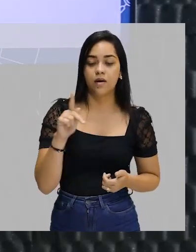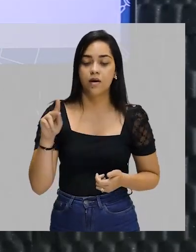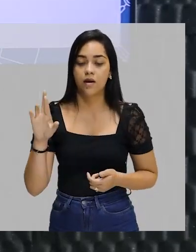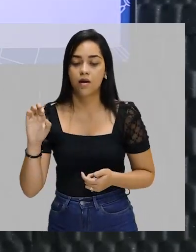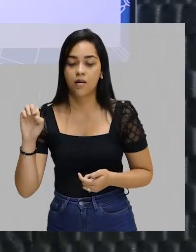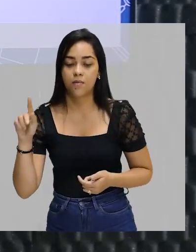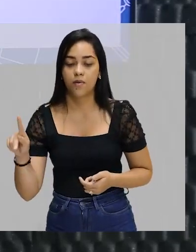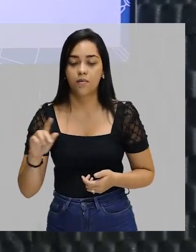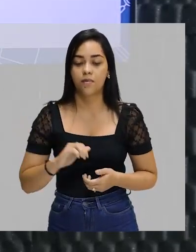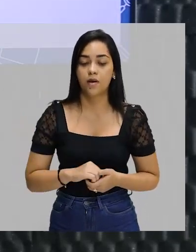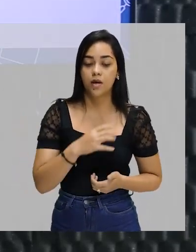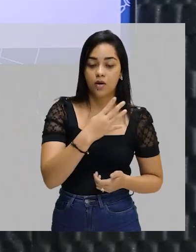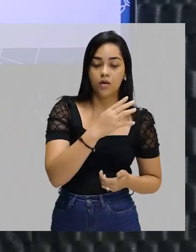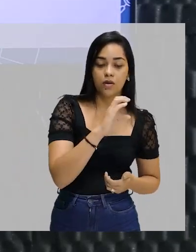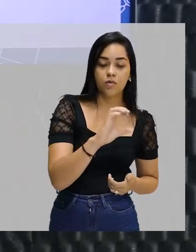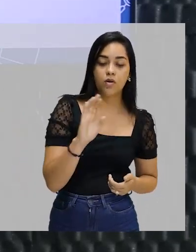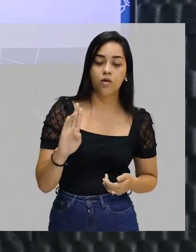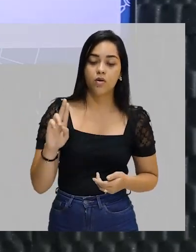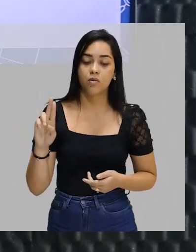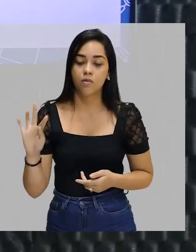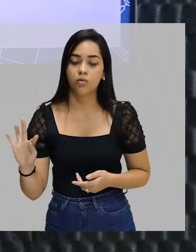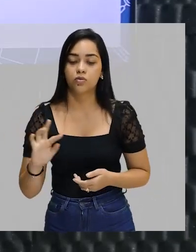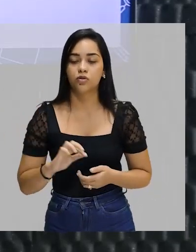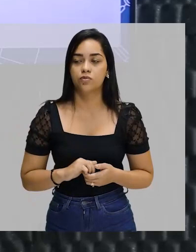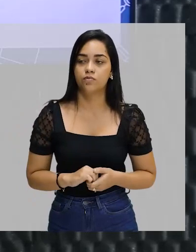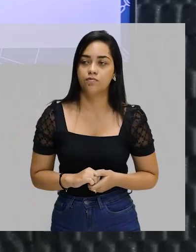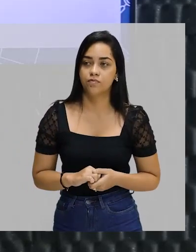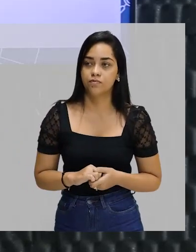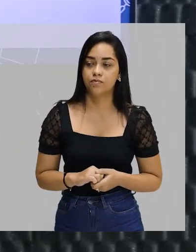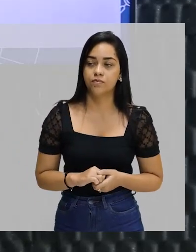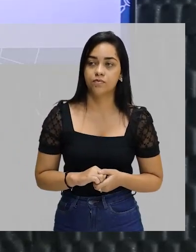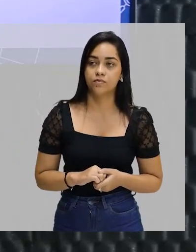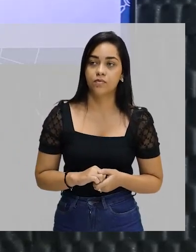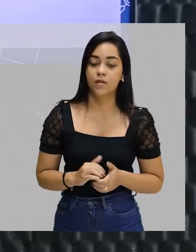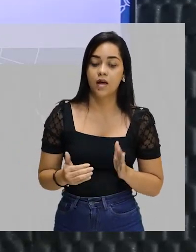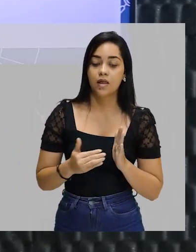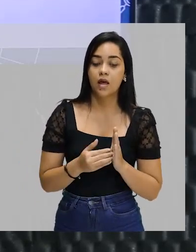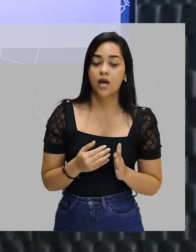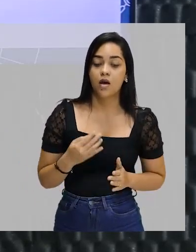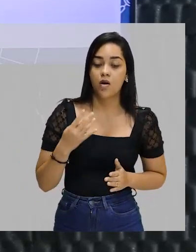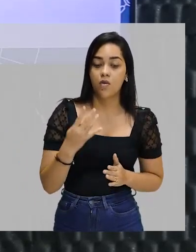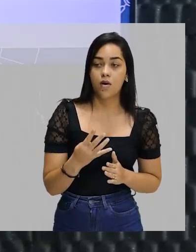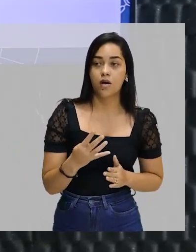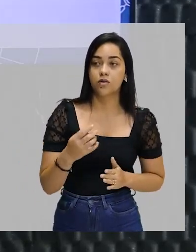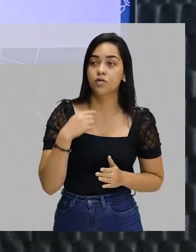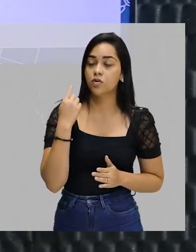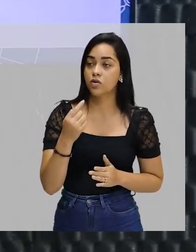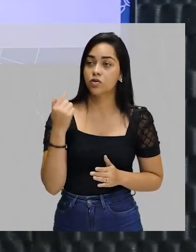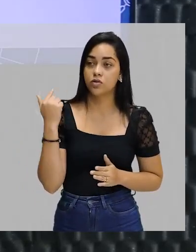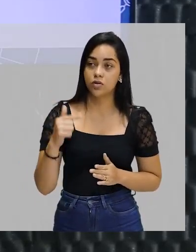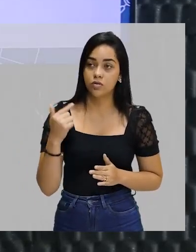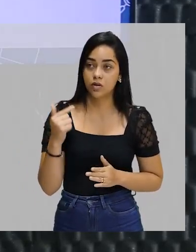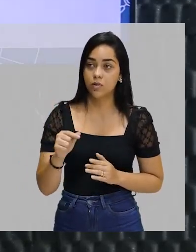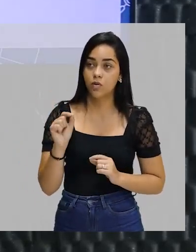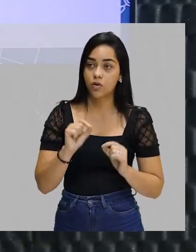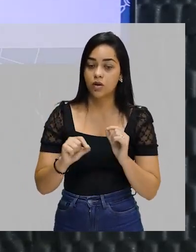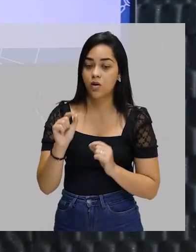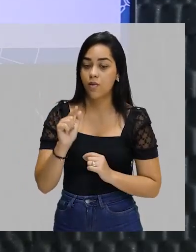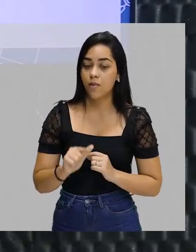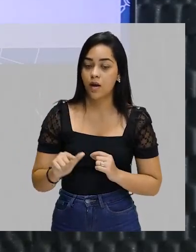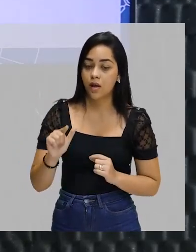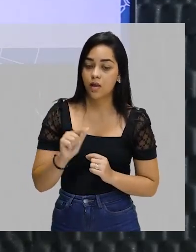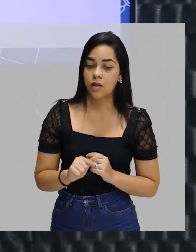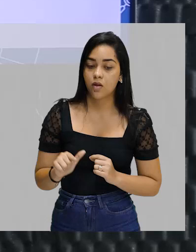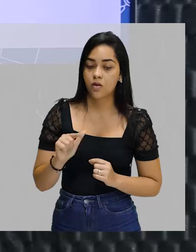3 carbonos, prop. 4 carbonos, but. Turma, até 4 carbonos, nós não temos realmente uma